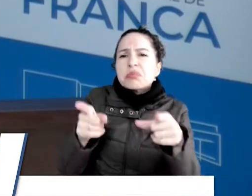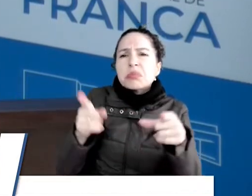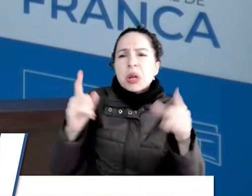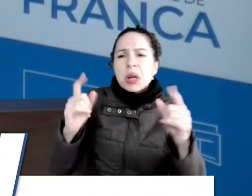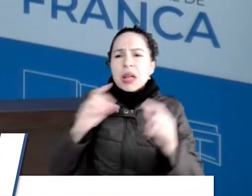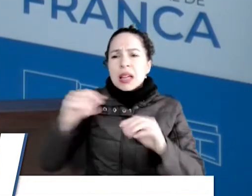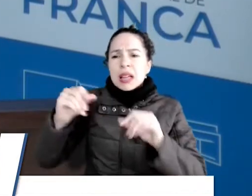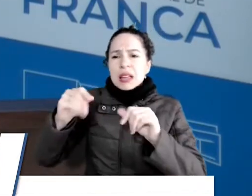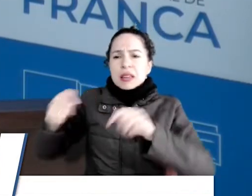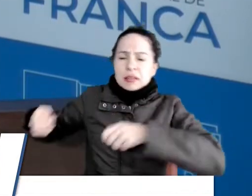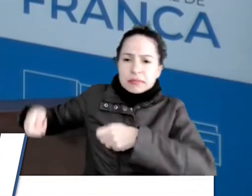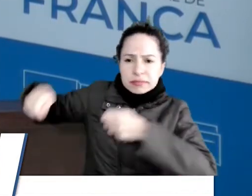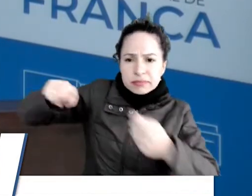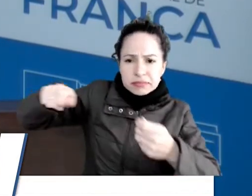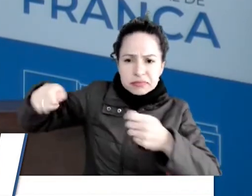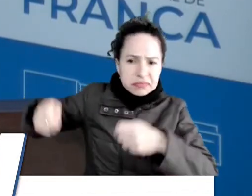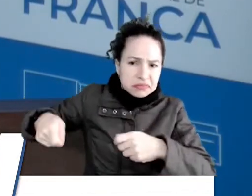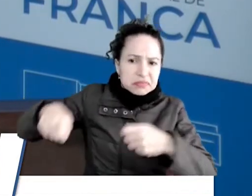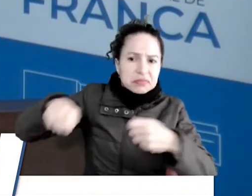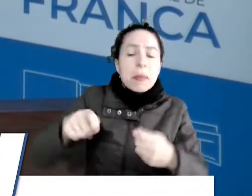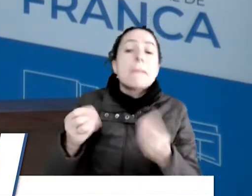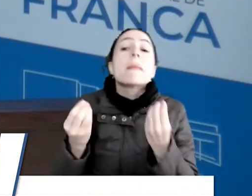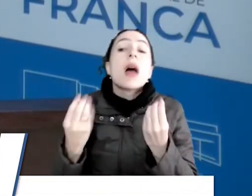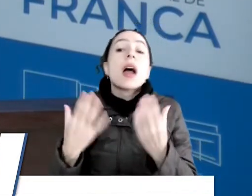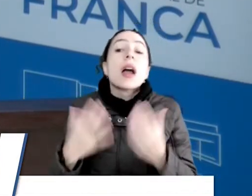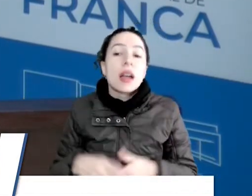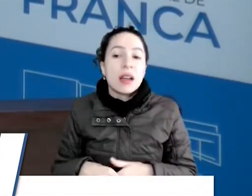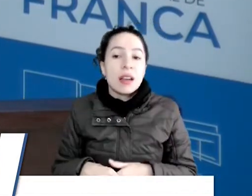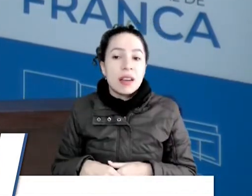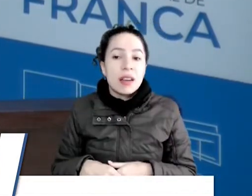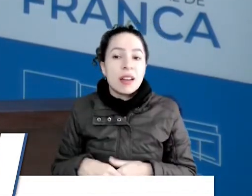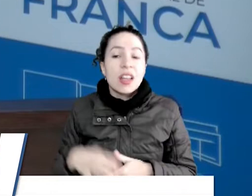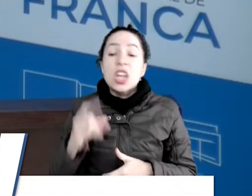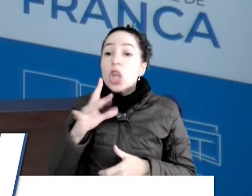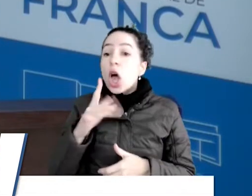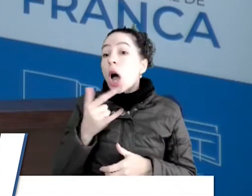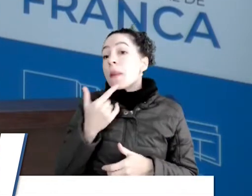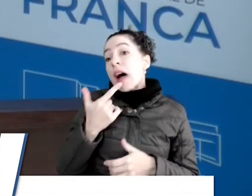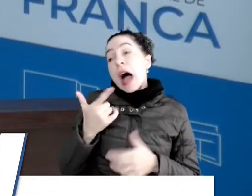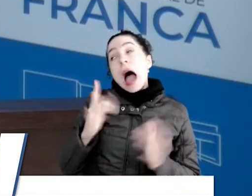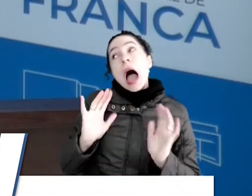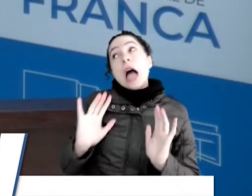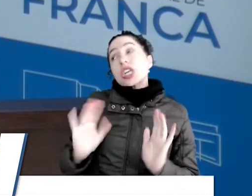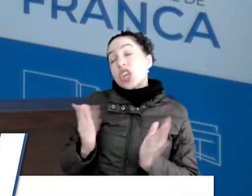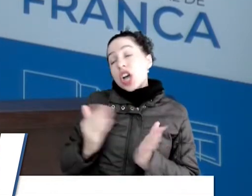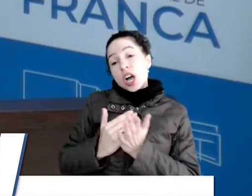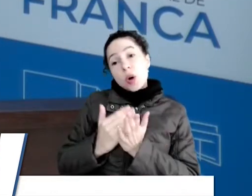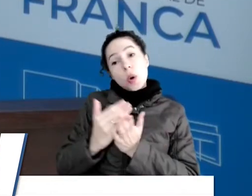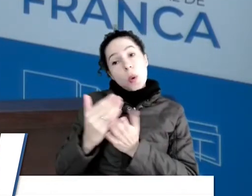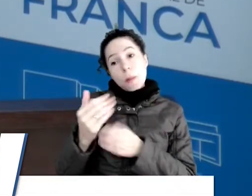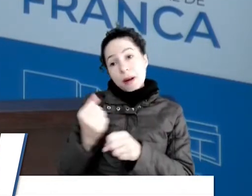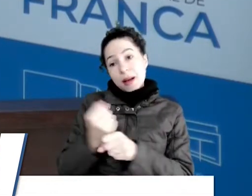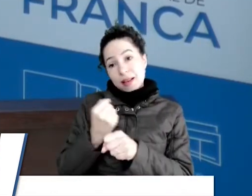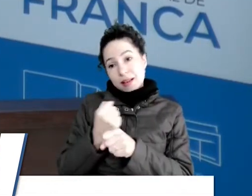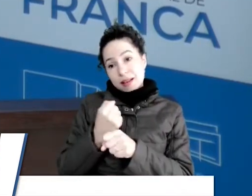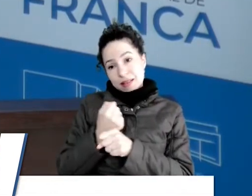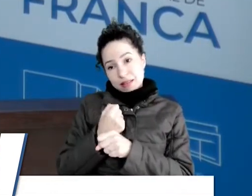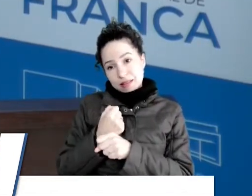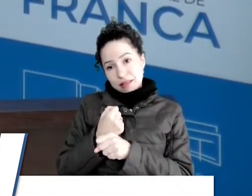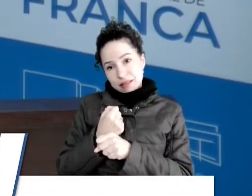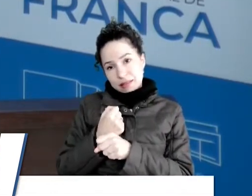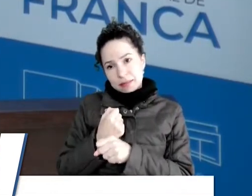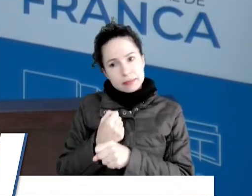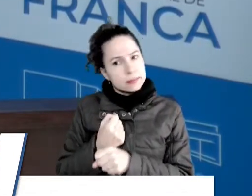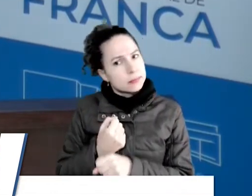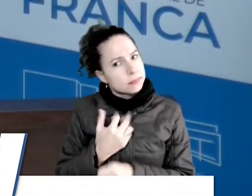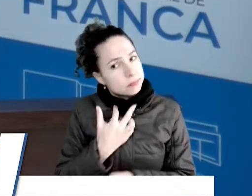na frente. Para quê? Para justificar o início da obra. E não pode ser